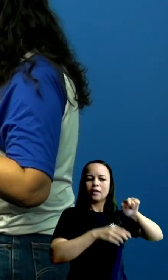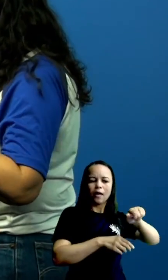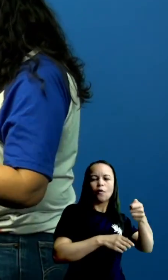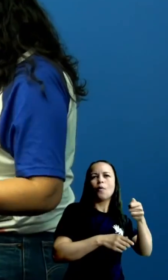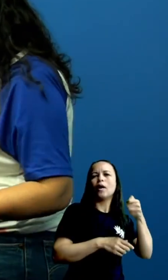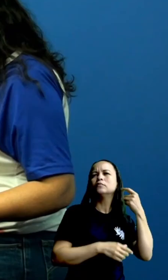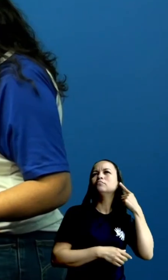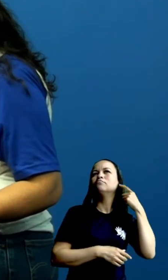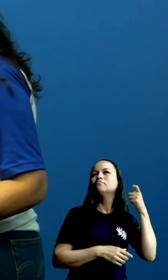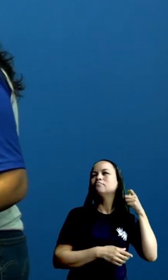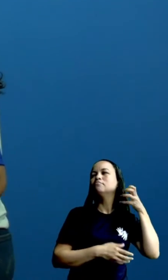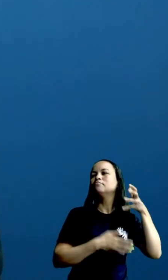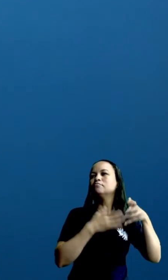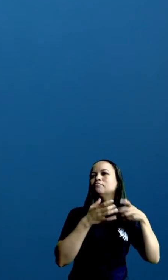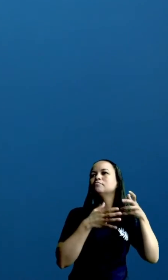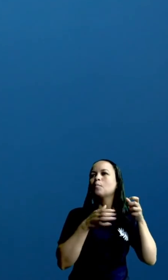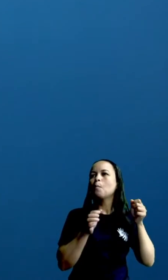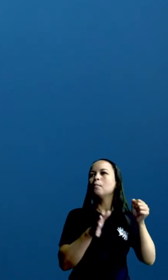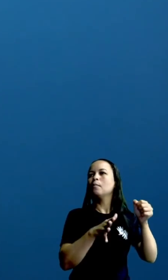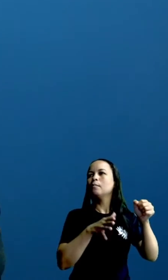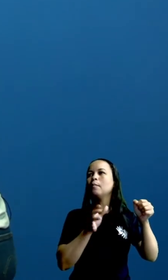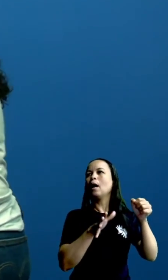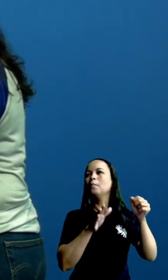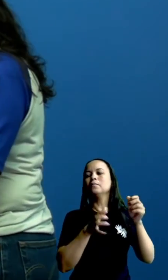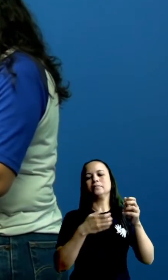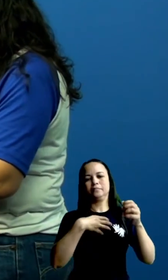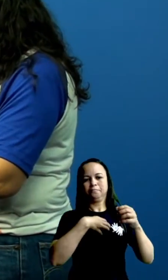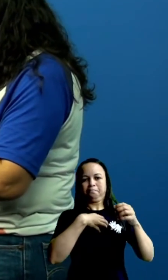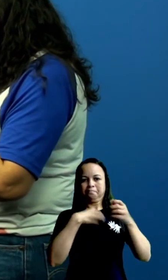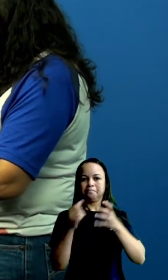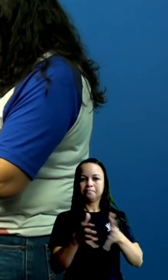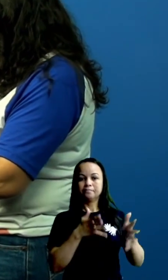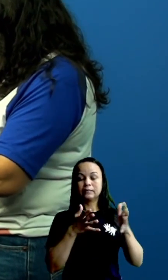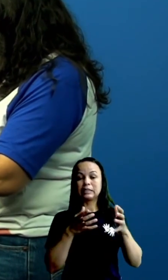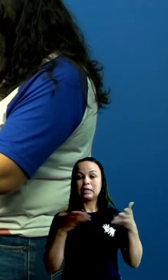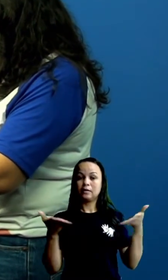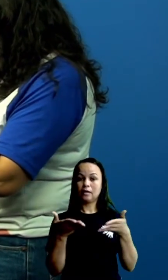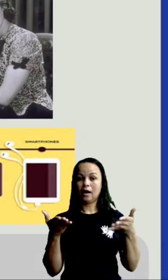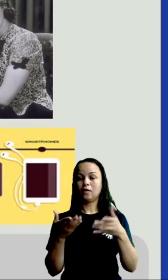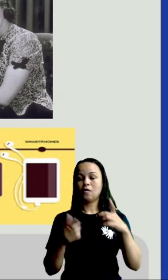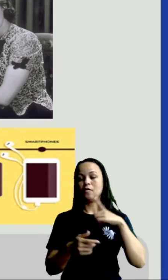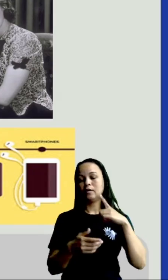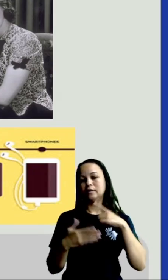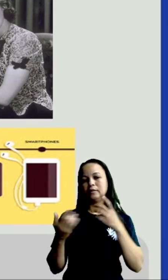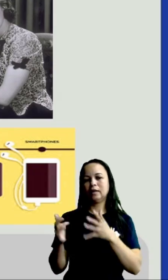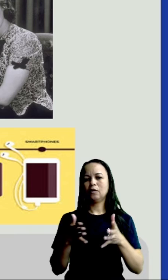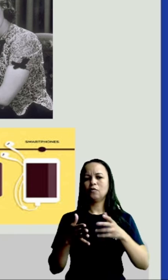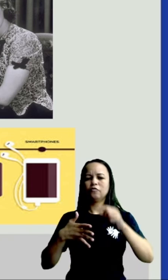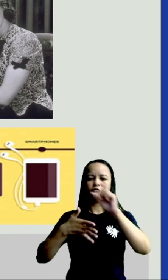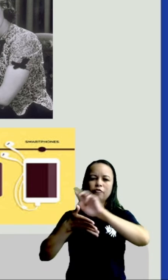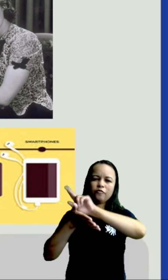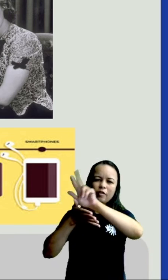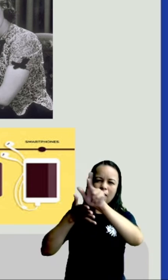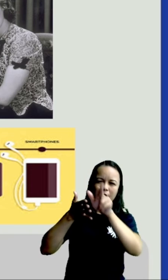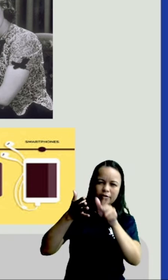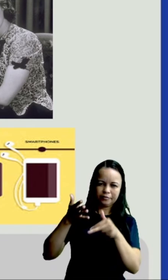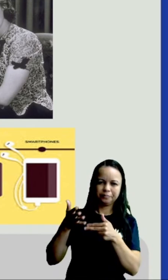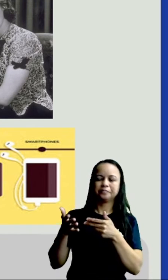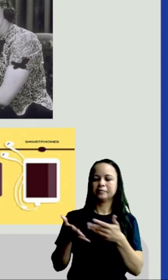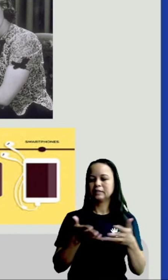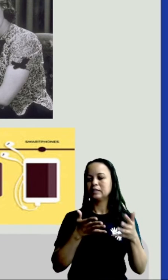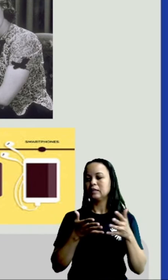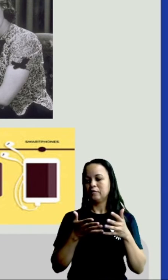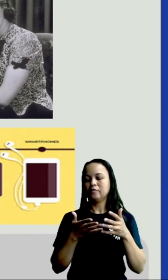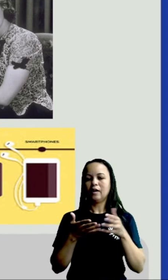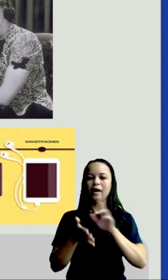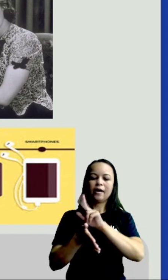que sem precisar ir até os concertos Tá certo né e agora a gente tem com a cartela de opções mais variadas